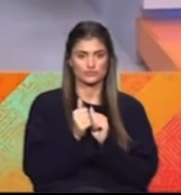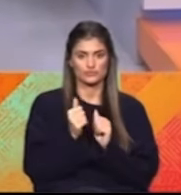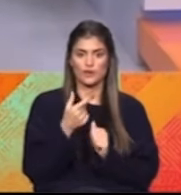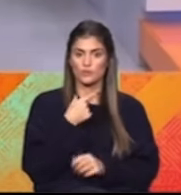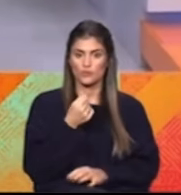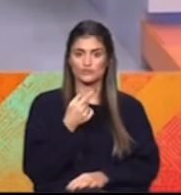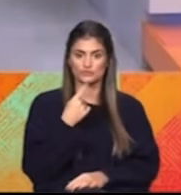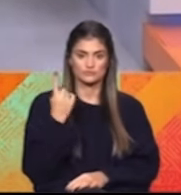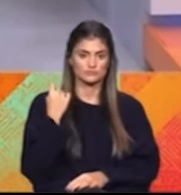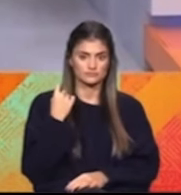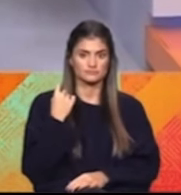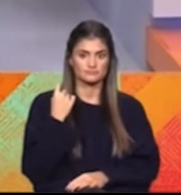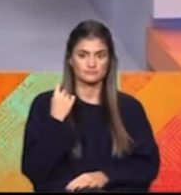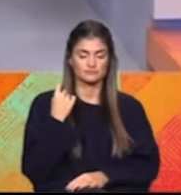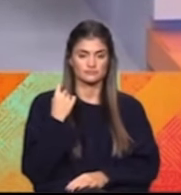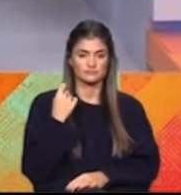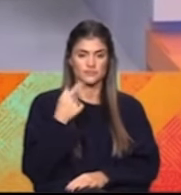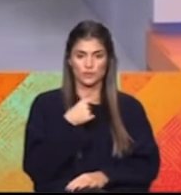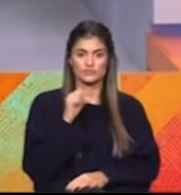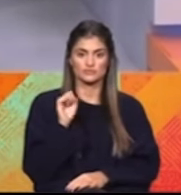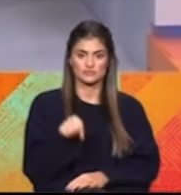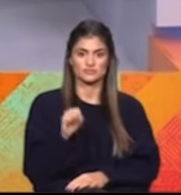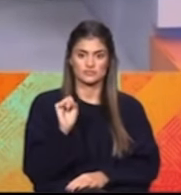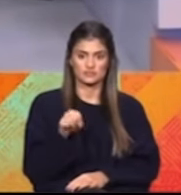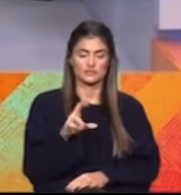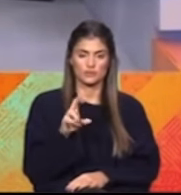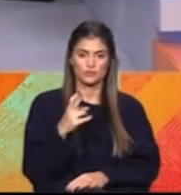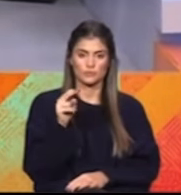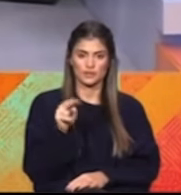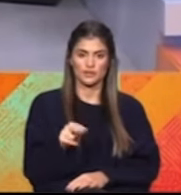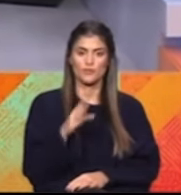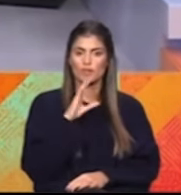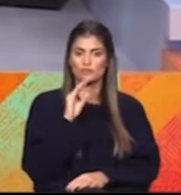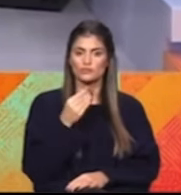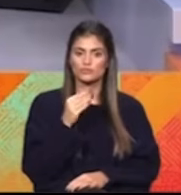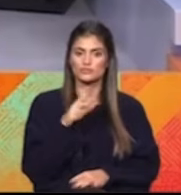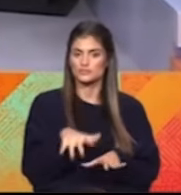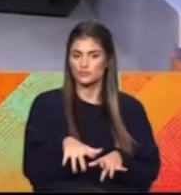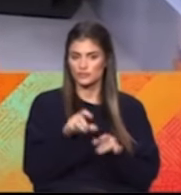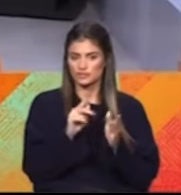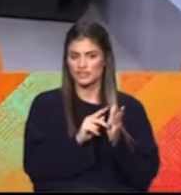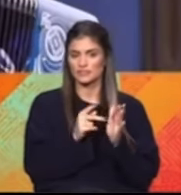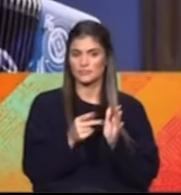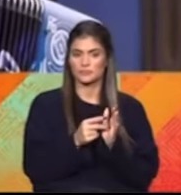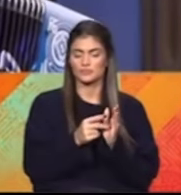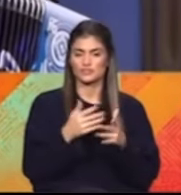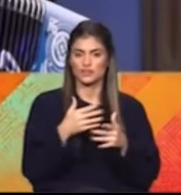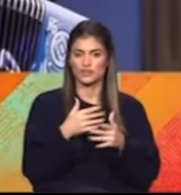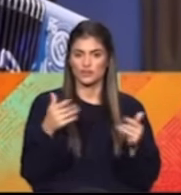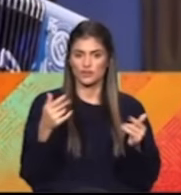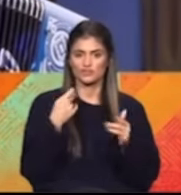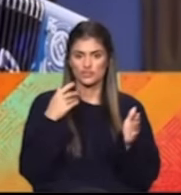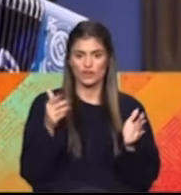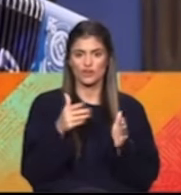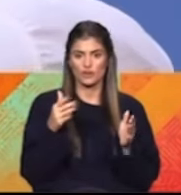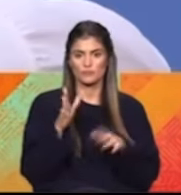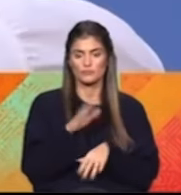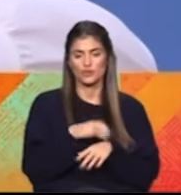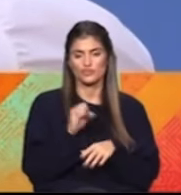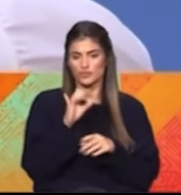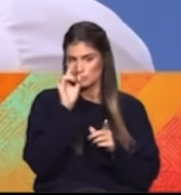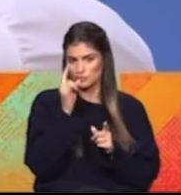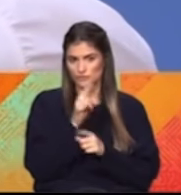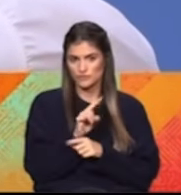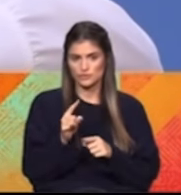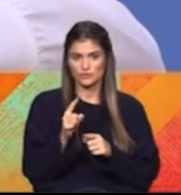agosto e o trabalho que se tem. Em agosto? Sim. O Ruben é um aluno que está muito desenvolvido tecnicamente na concertina, também graças ao seu professor,